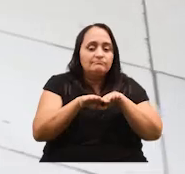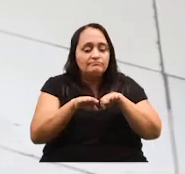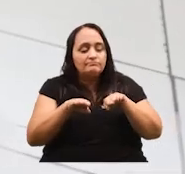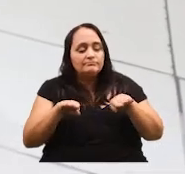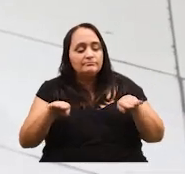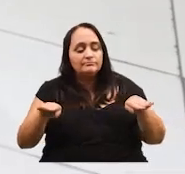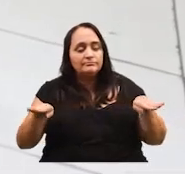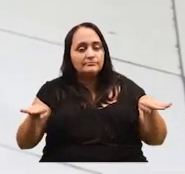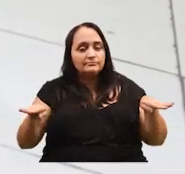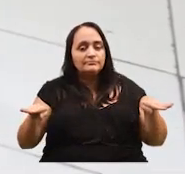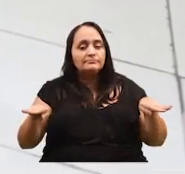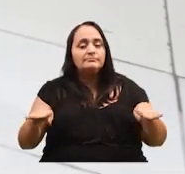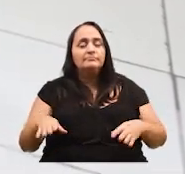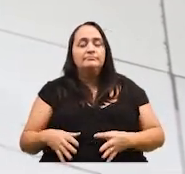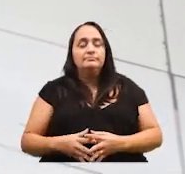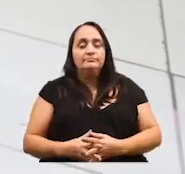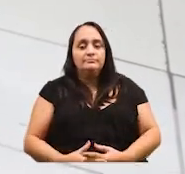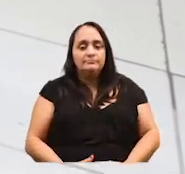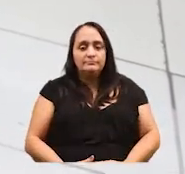assadeira.